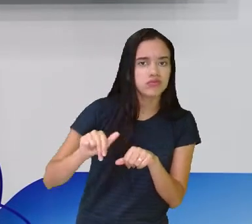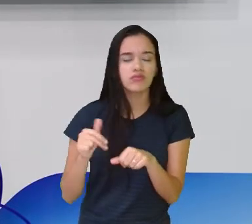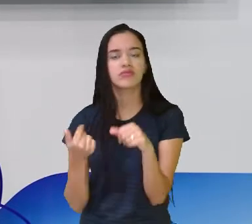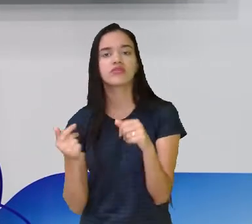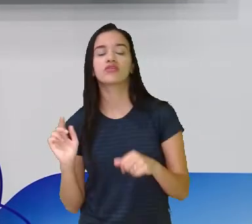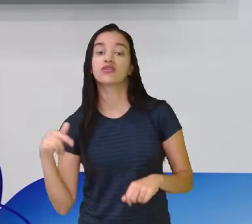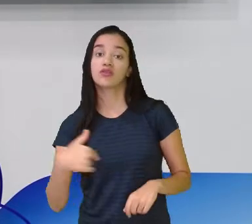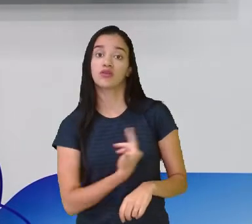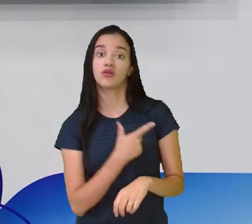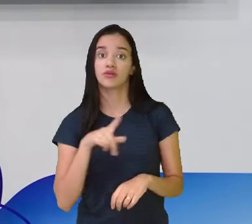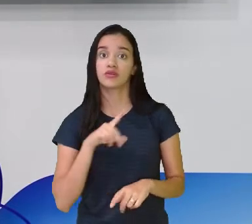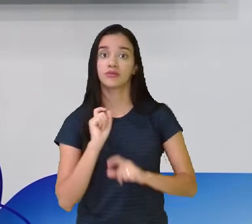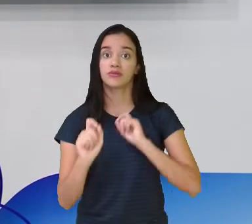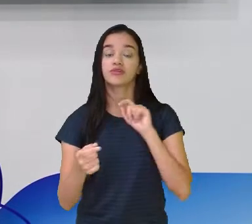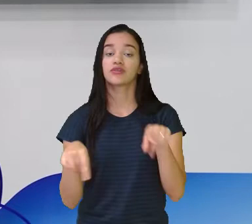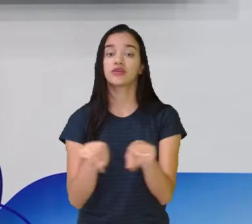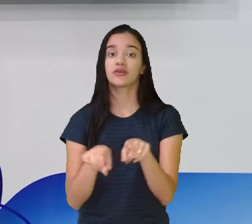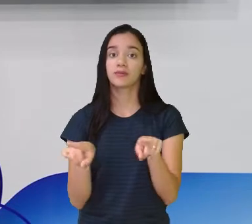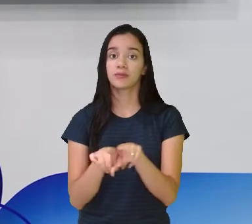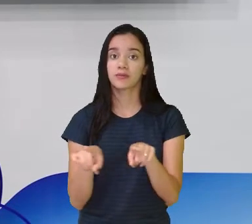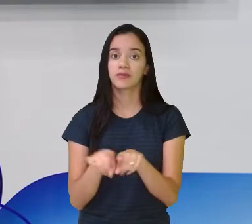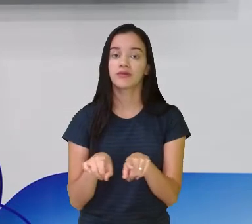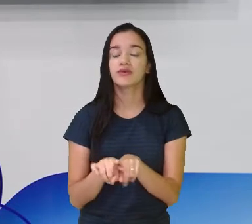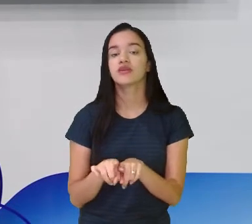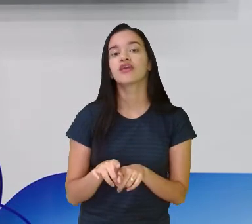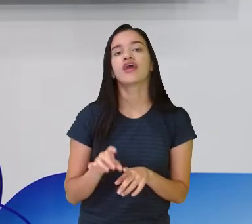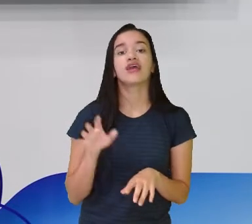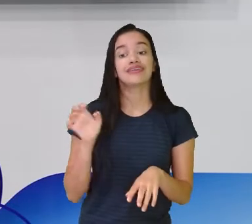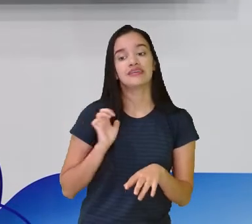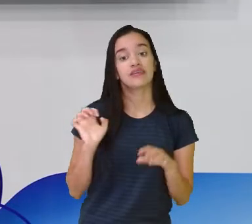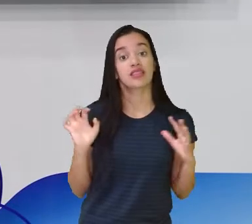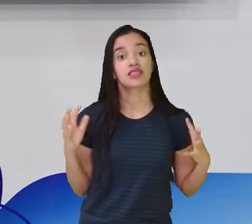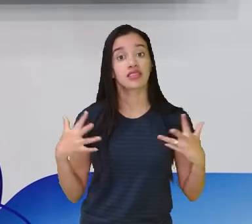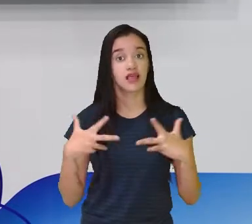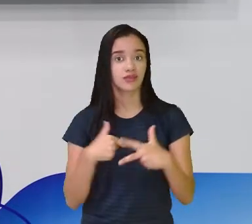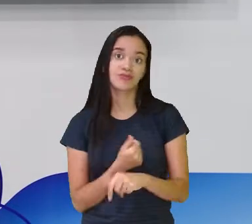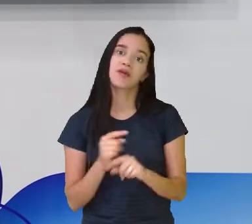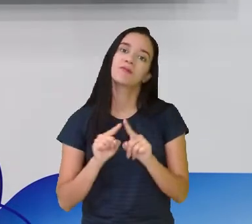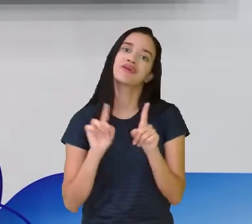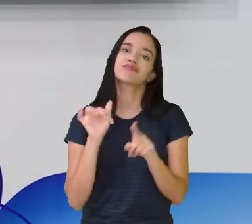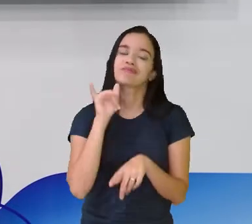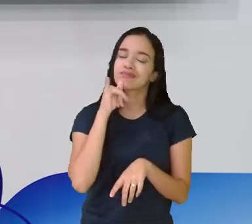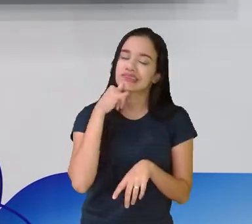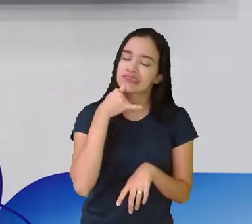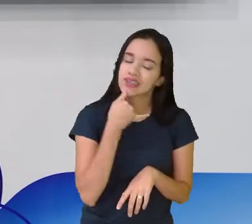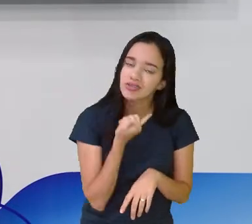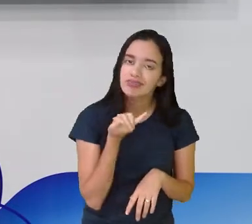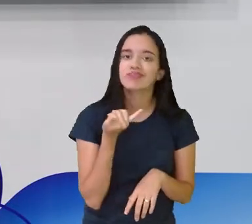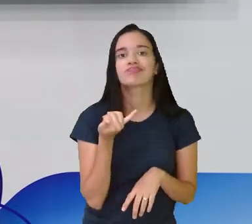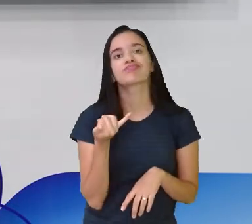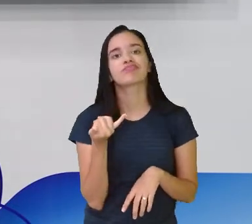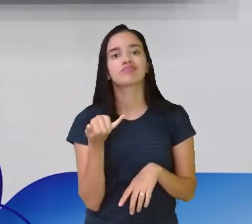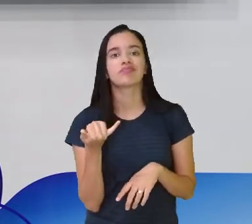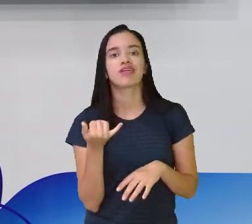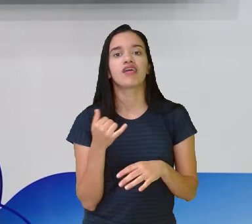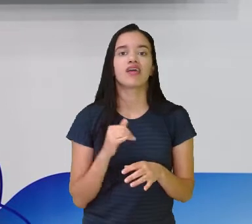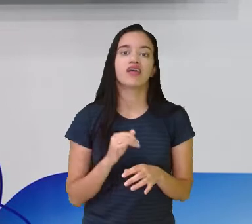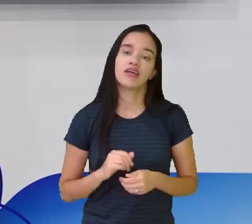E aí nós temos também riquezas naturais que, infelizmente,